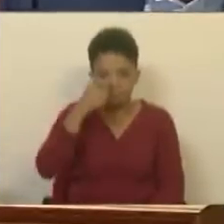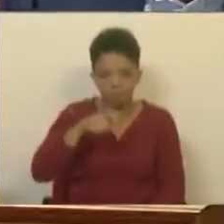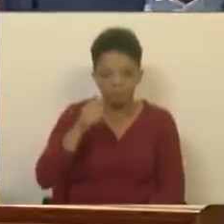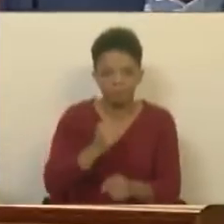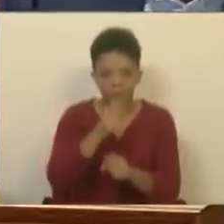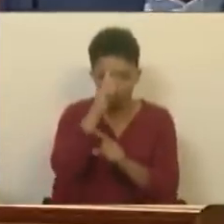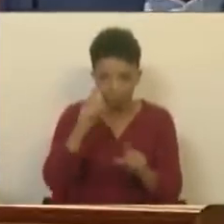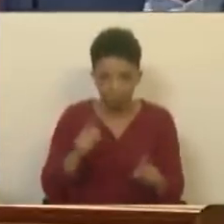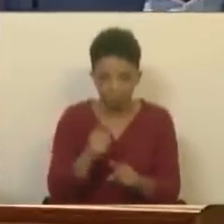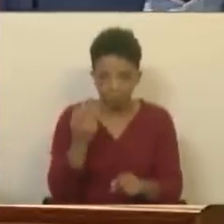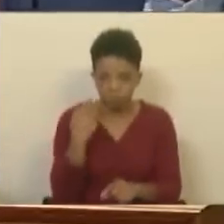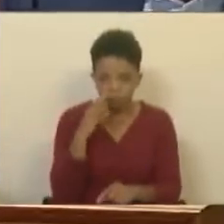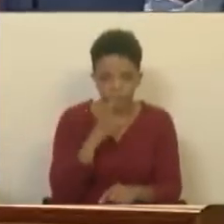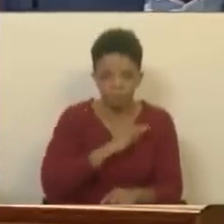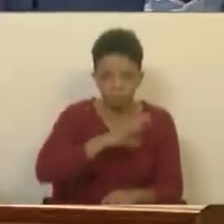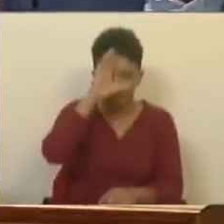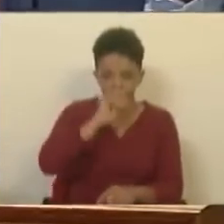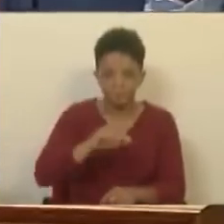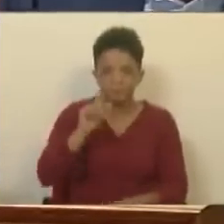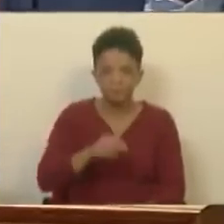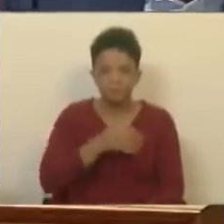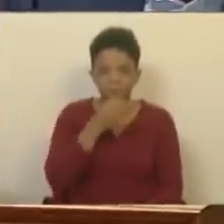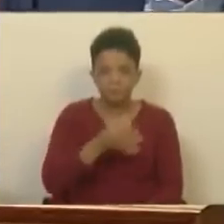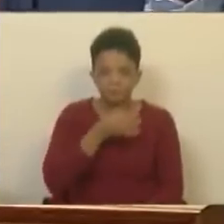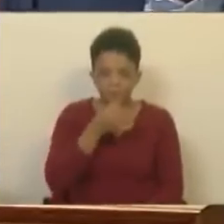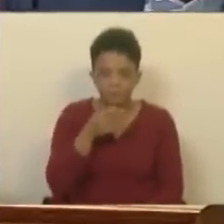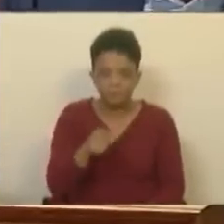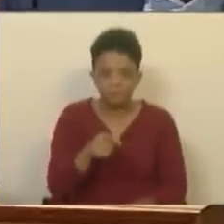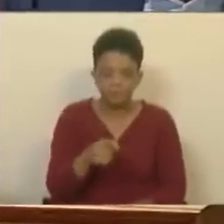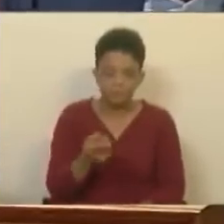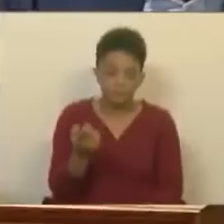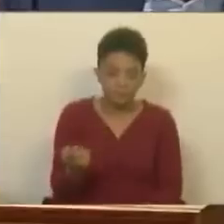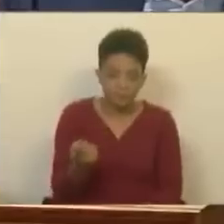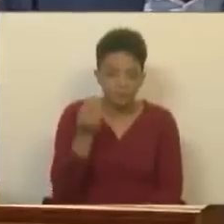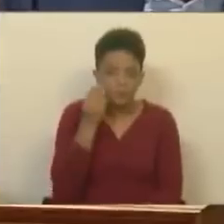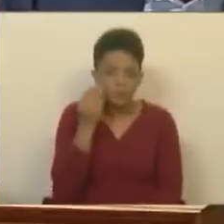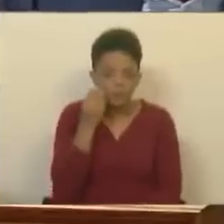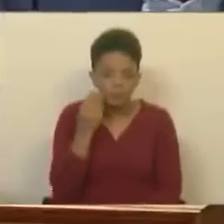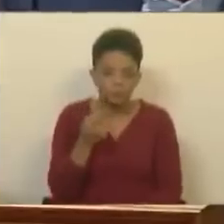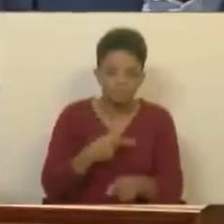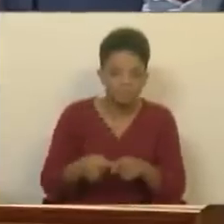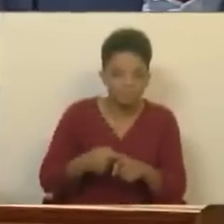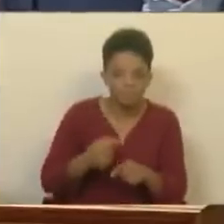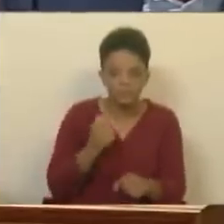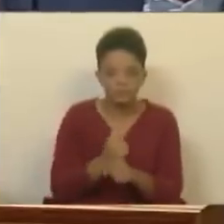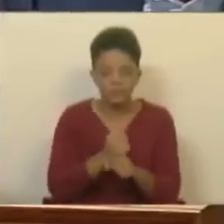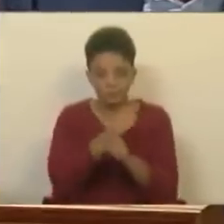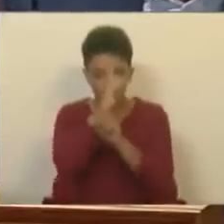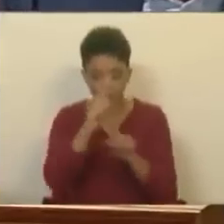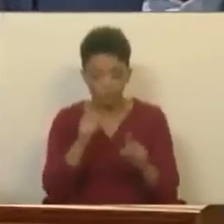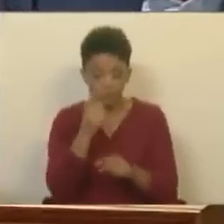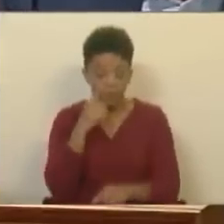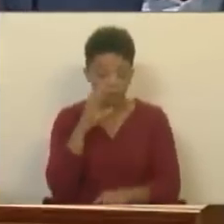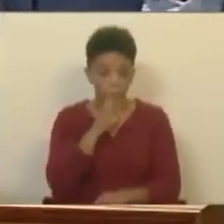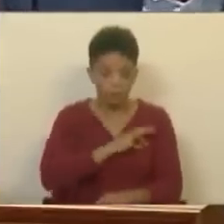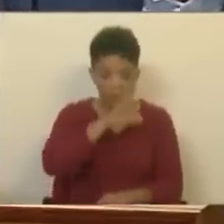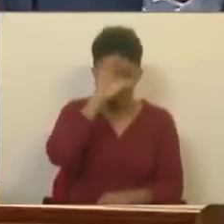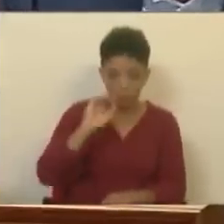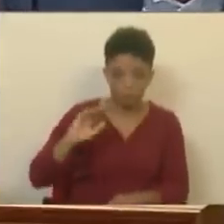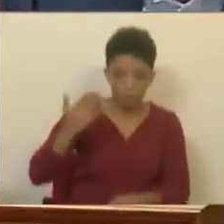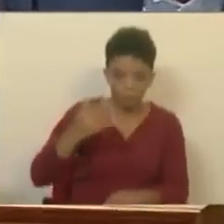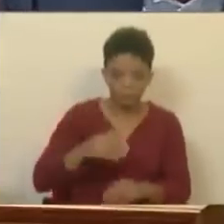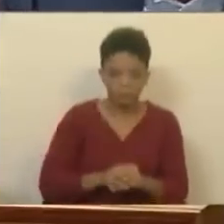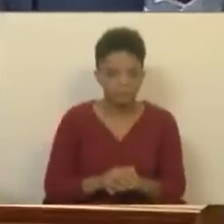professores há pouco o senhor Ministro também fazia a referência questionando como é que se atrai para a carreira Professor Olhe Senhor o primeiro